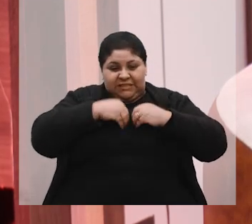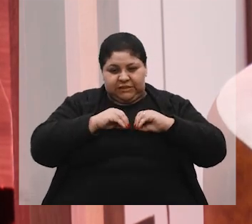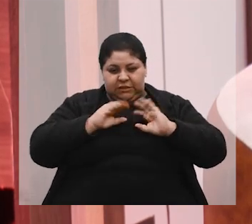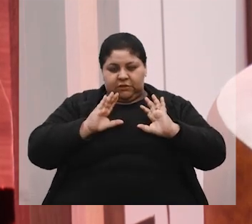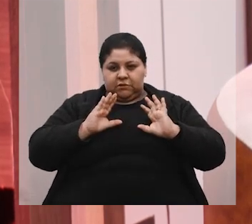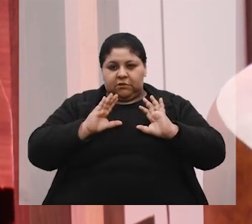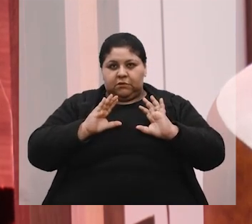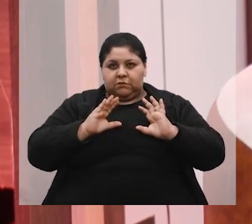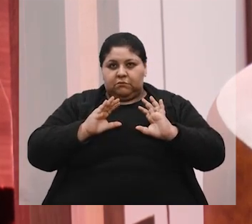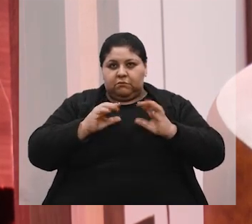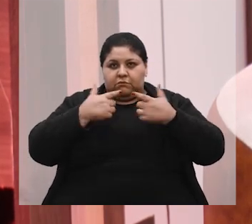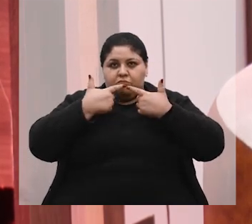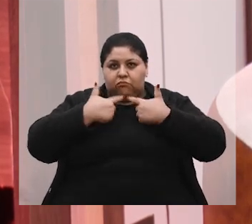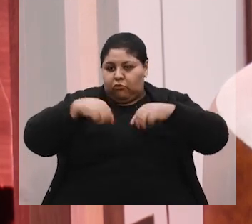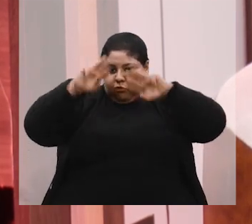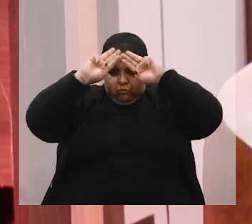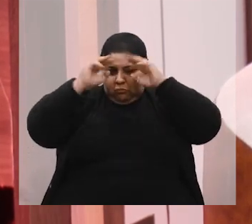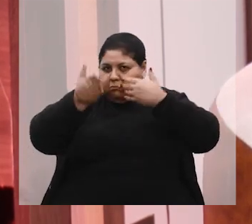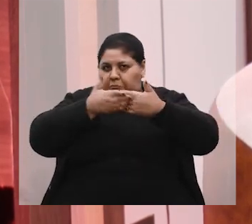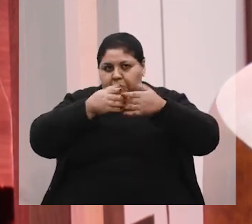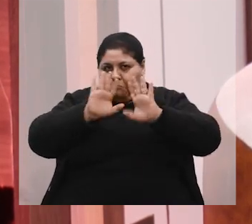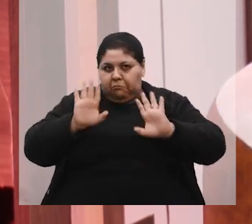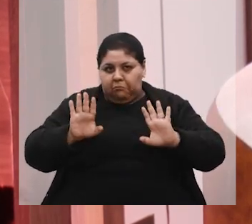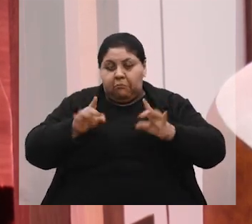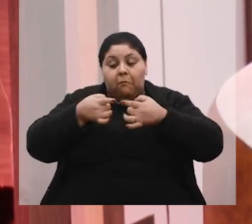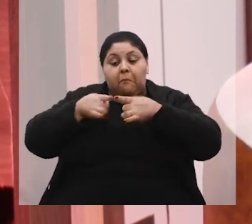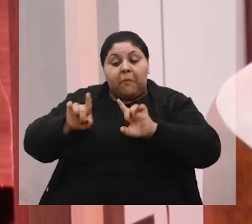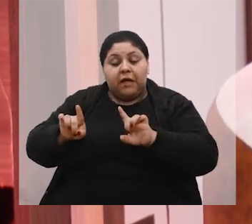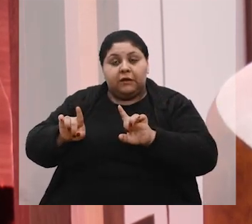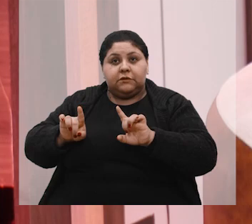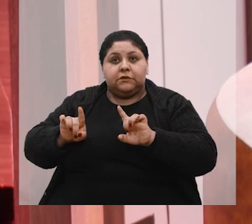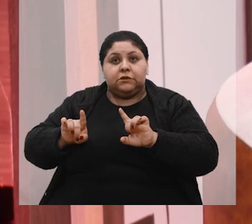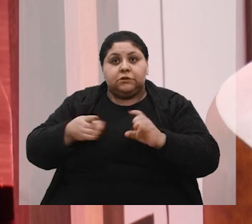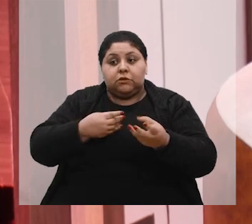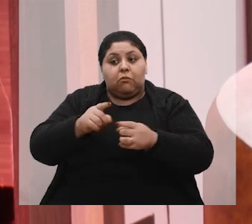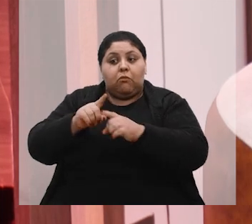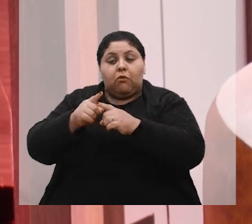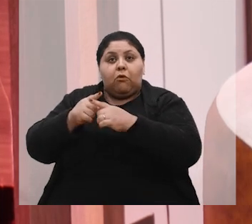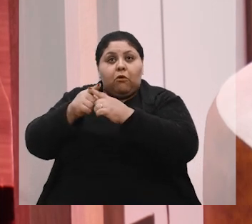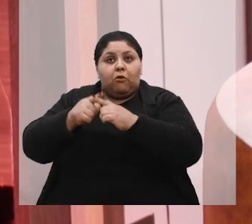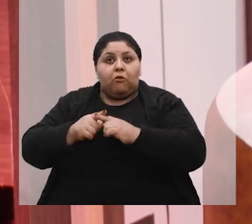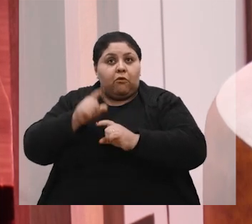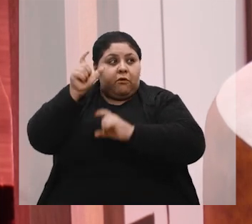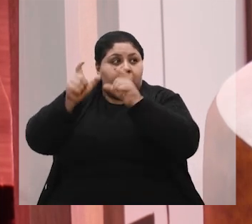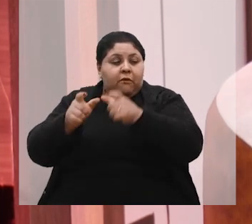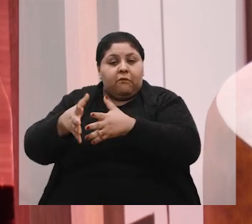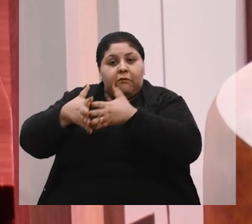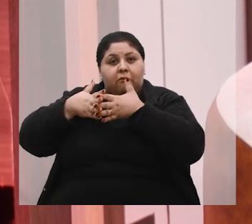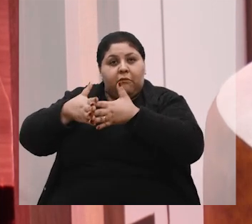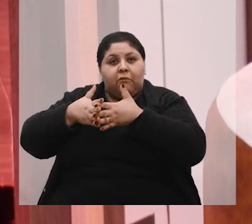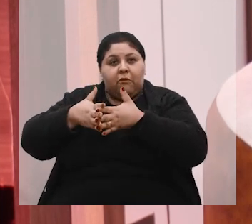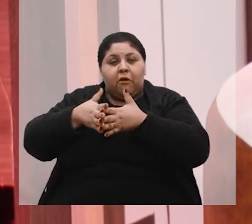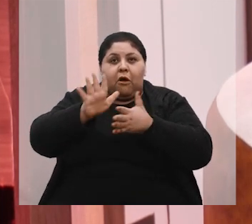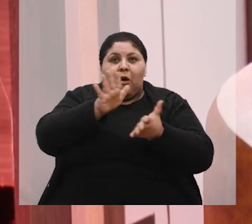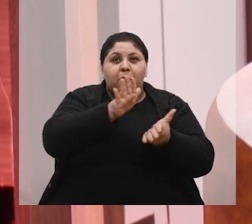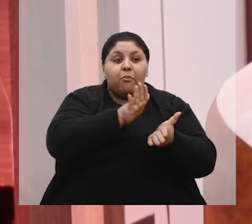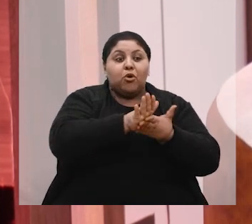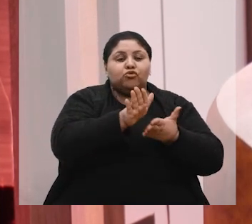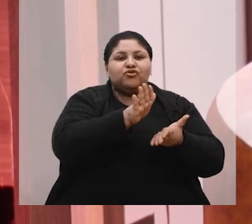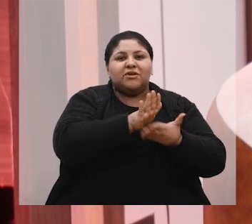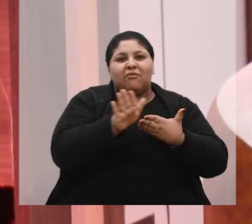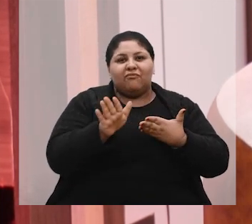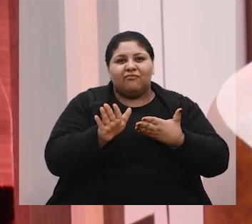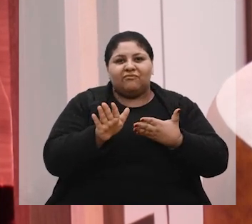né? Seja a linguagem que for. Mas, muitas vezes, as pessoas confundem a